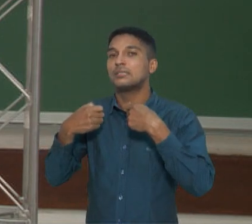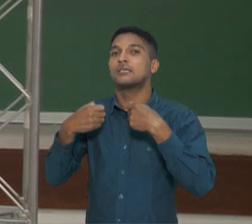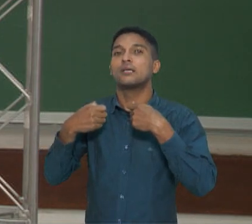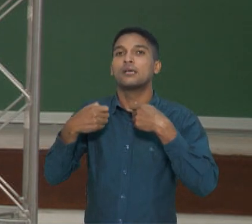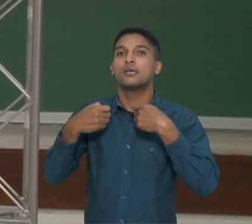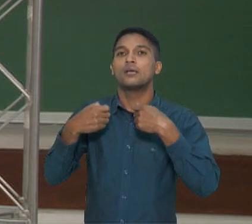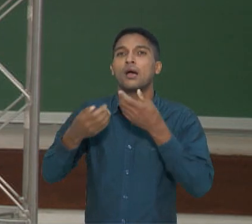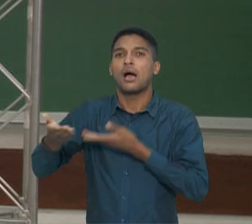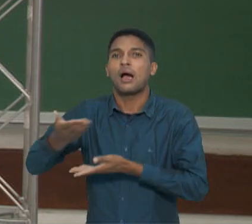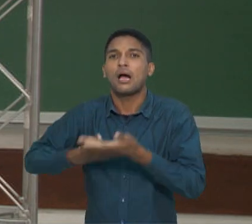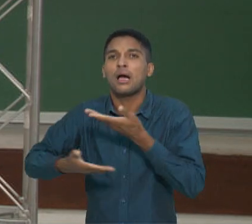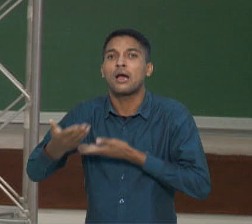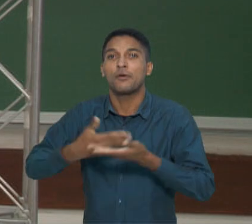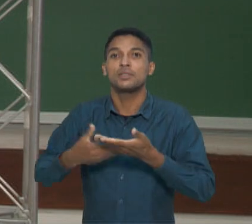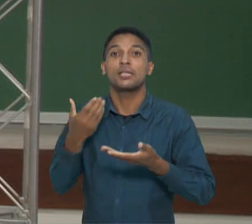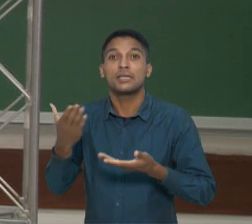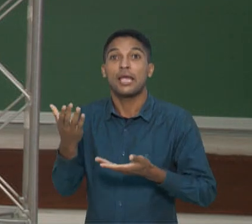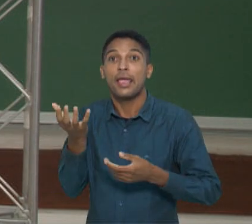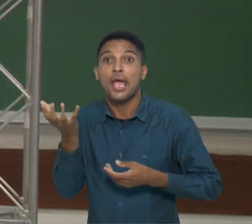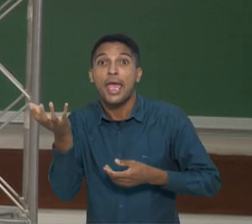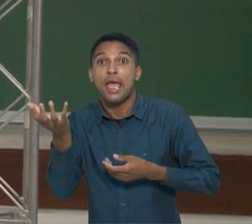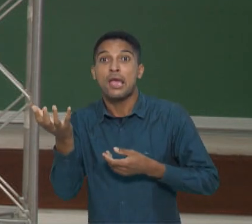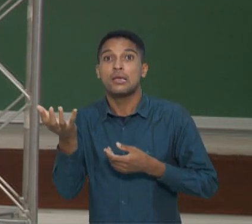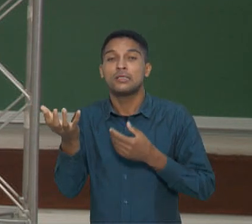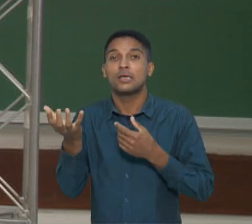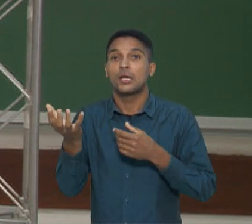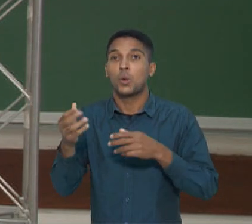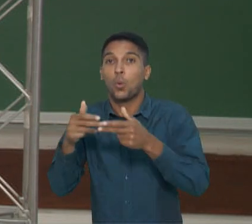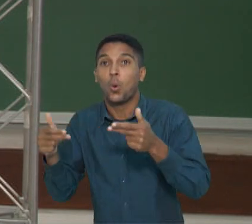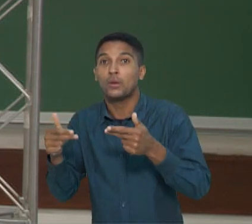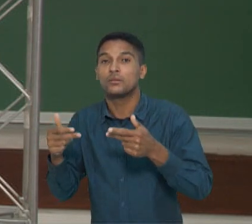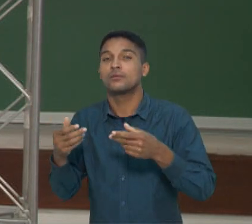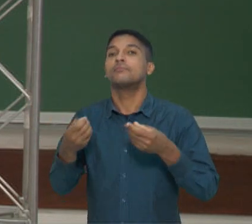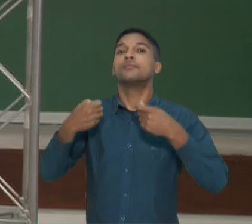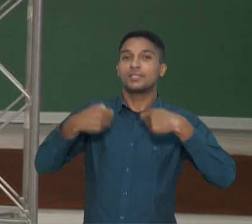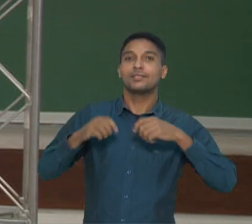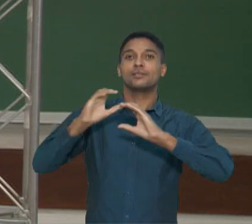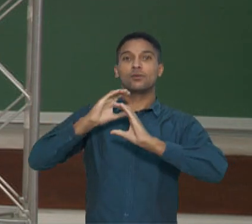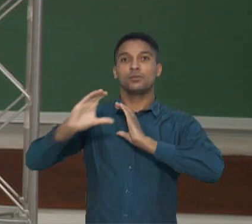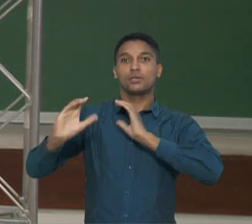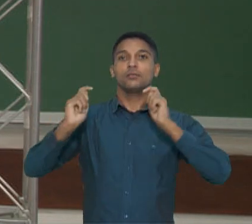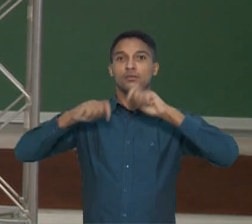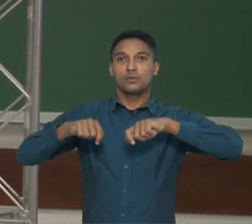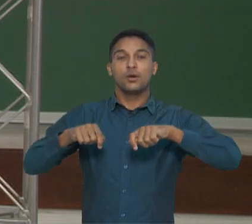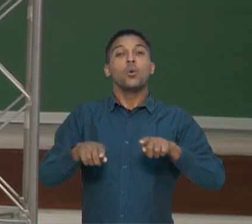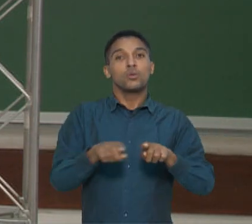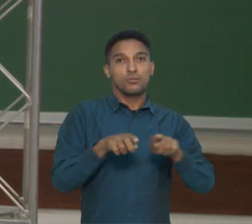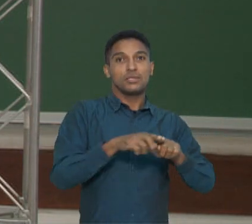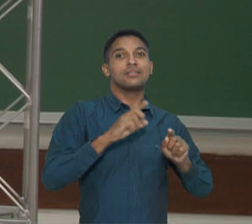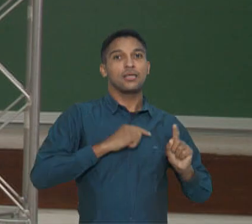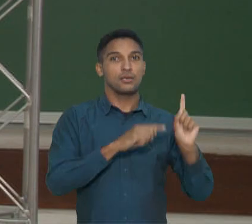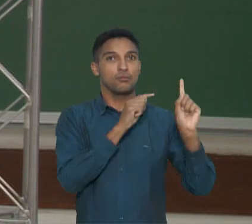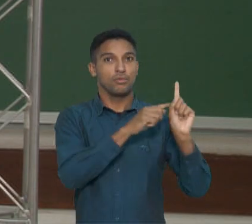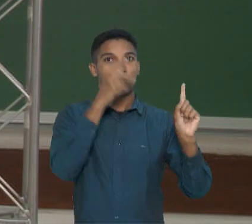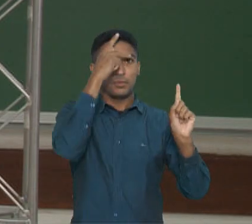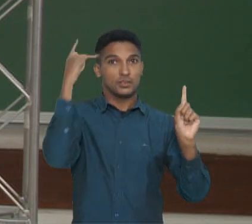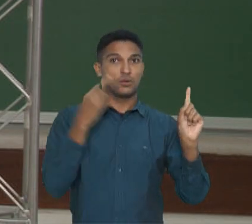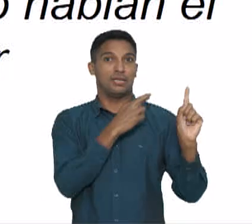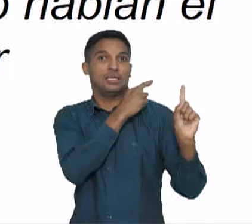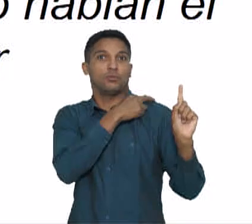incomodar, você vai ter a sua comunicação como seu guia, ok?